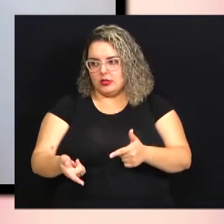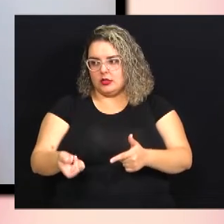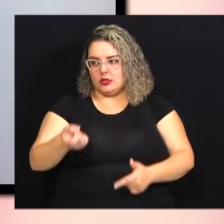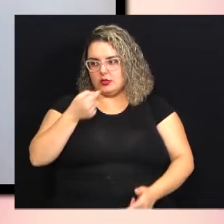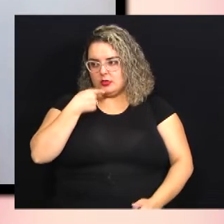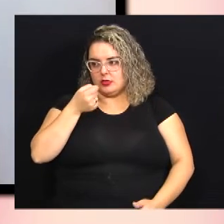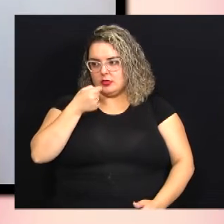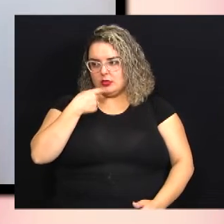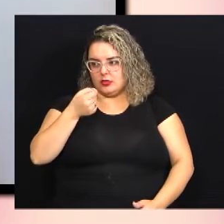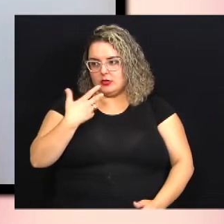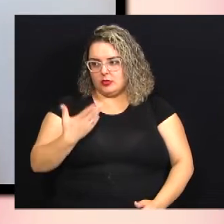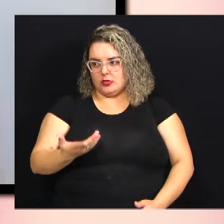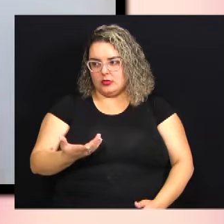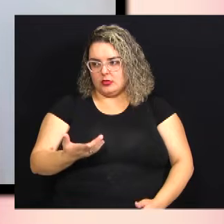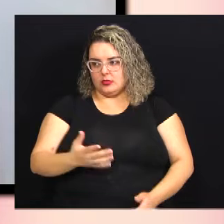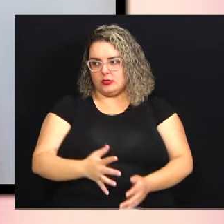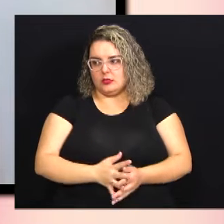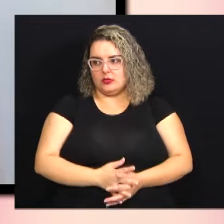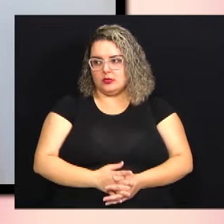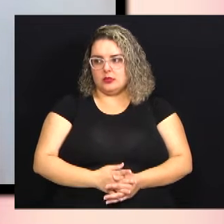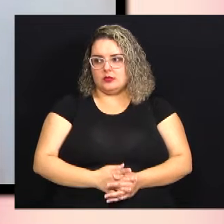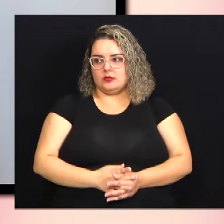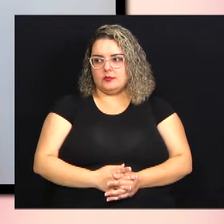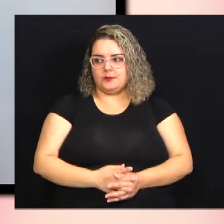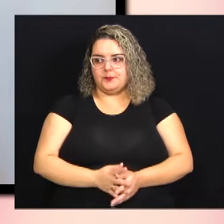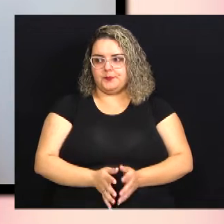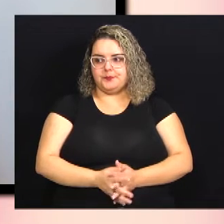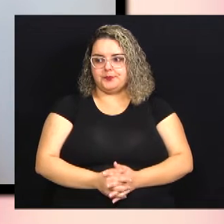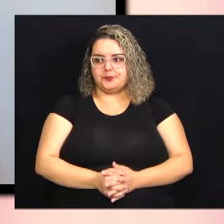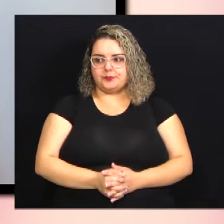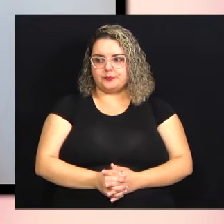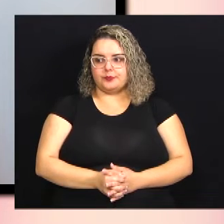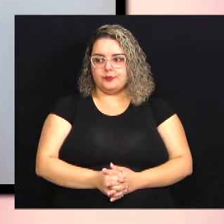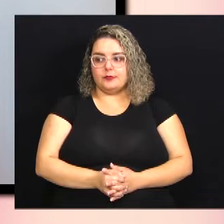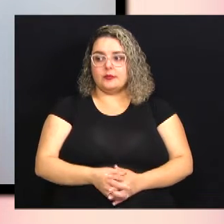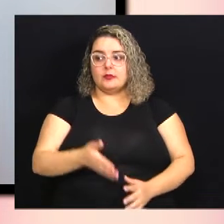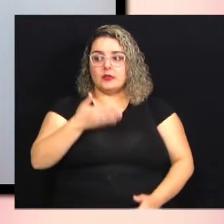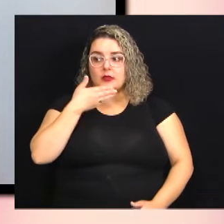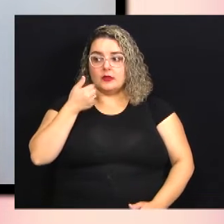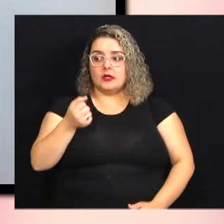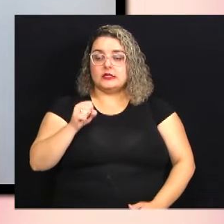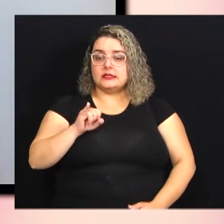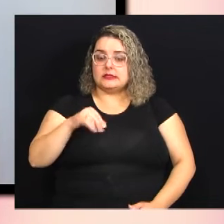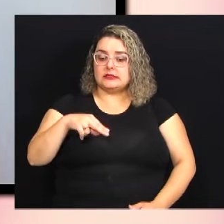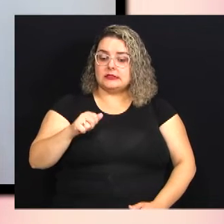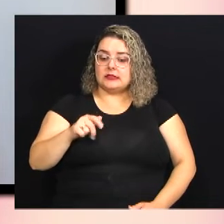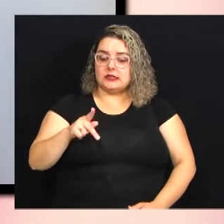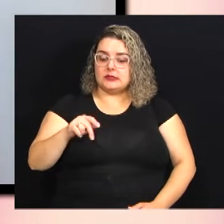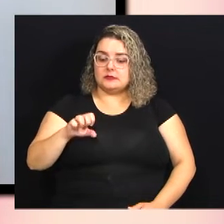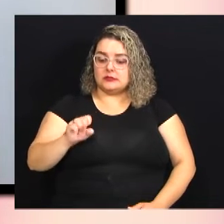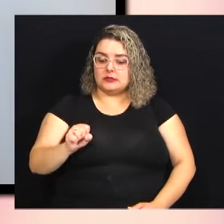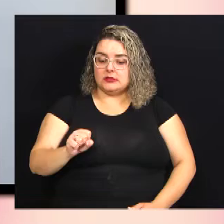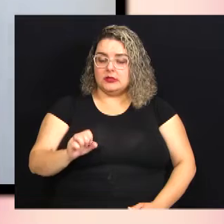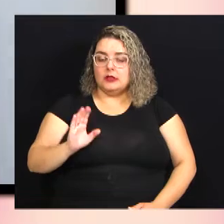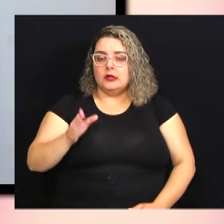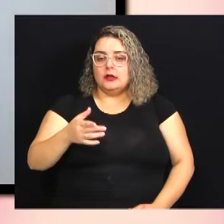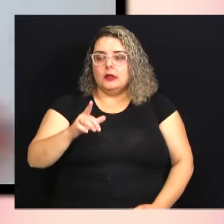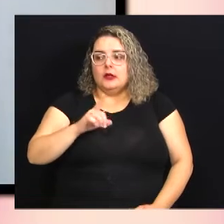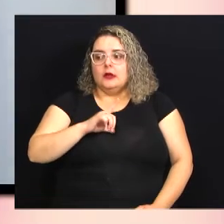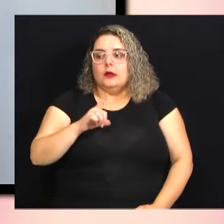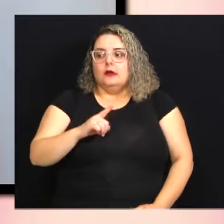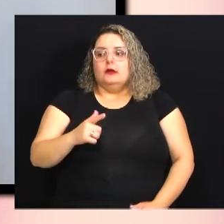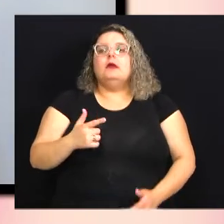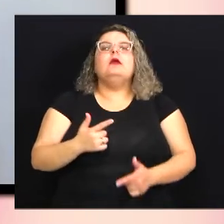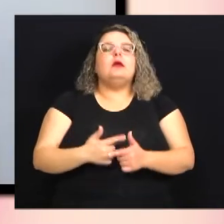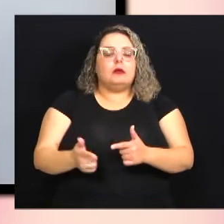tomar a medicação, né? Ela serve para melhorar a sinapse de quem já tem problema. Ela